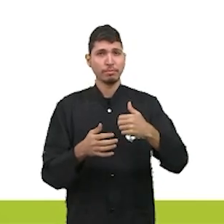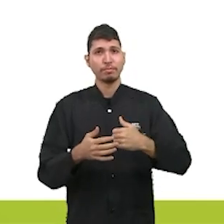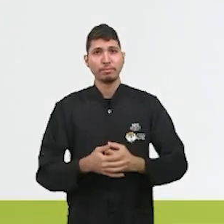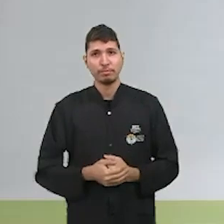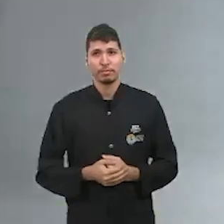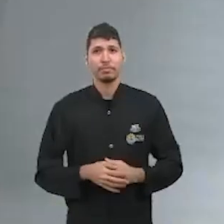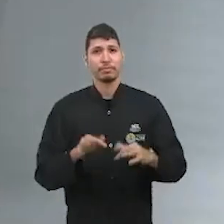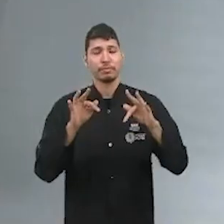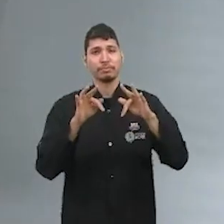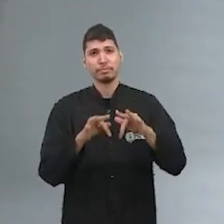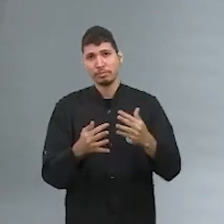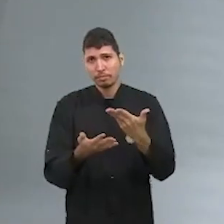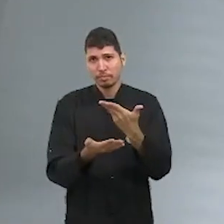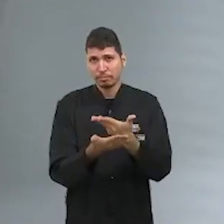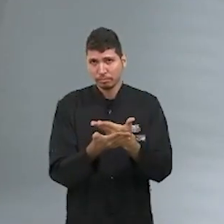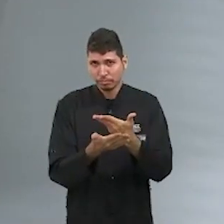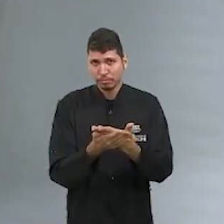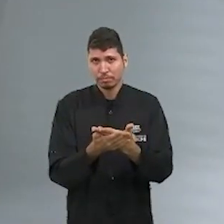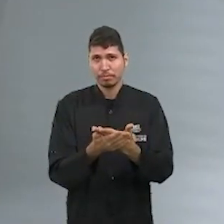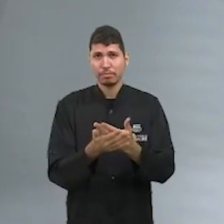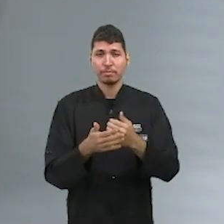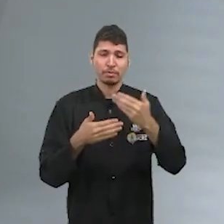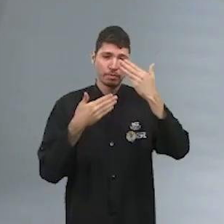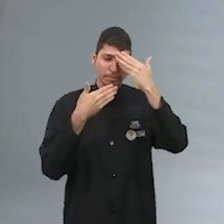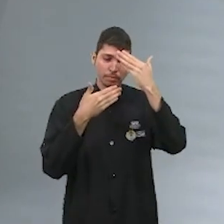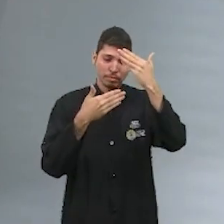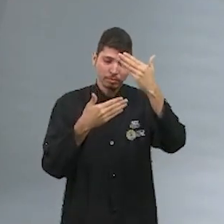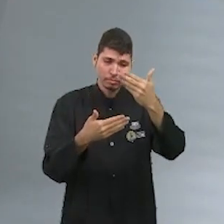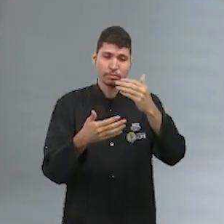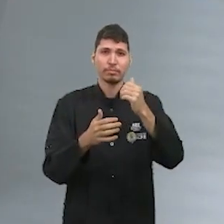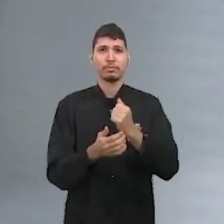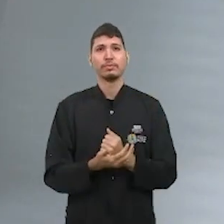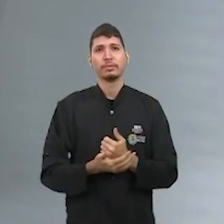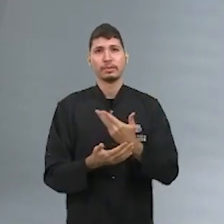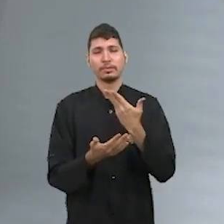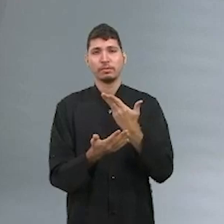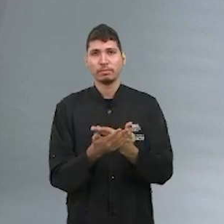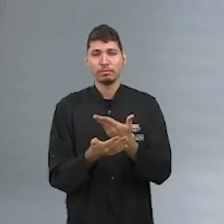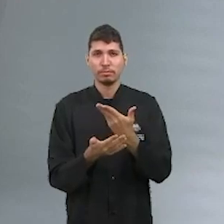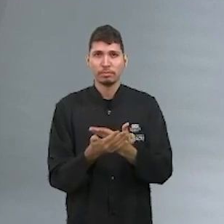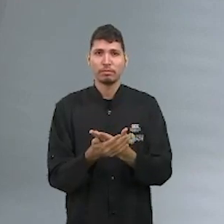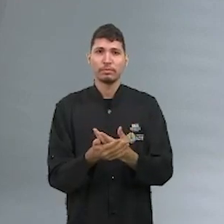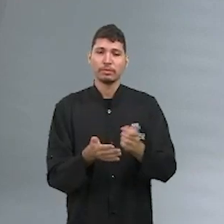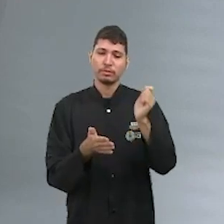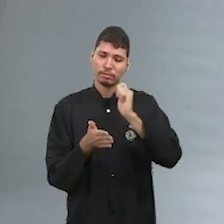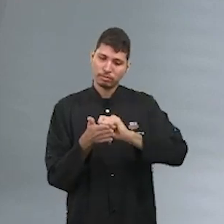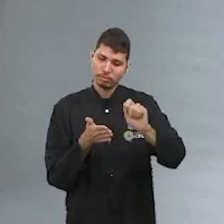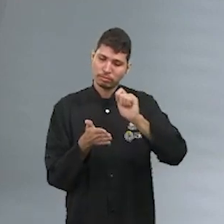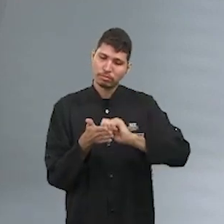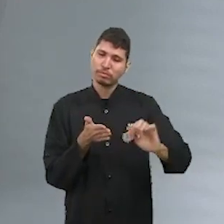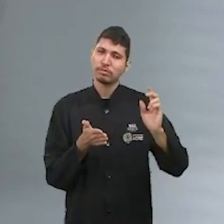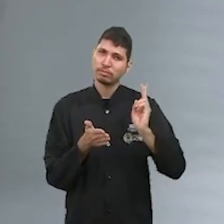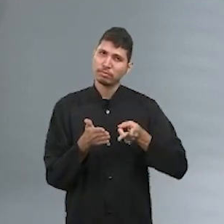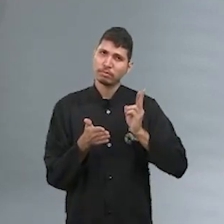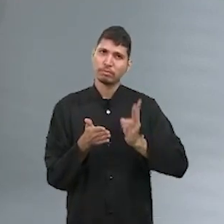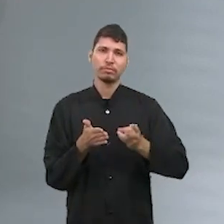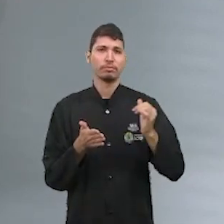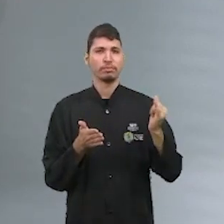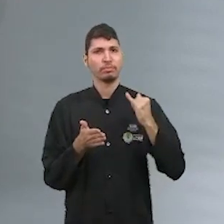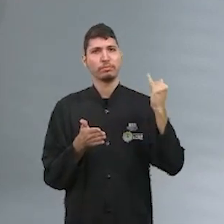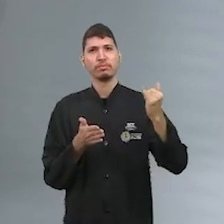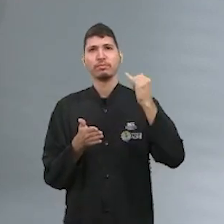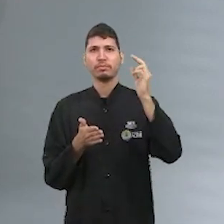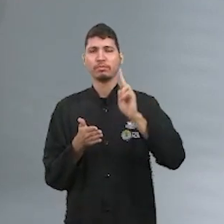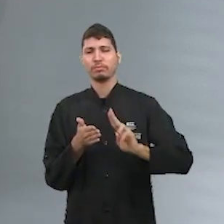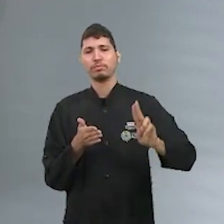minha gente. Obrigado por assistir mais essa aula. Faça as anotações, ok? Pegue aí o